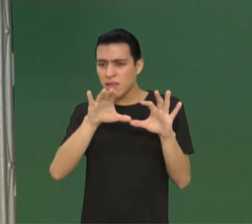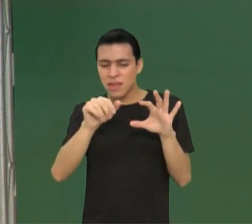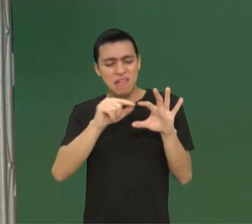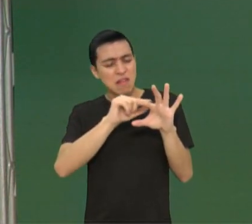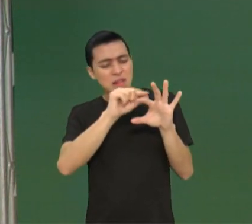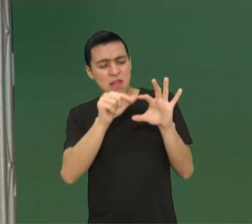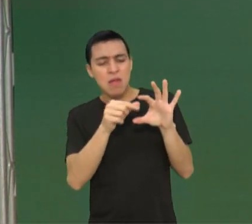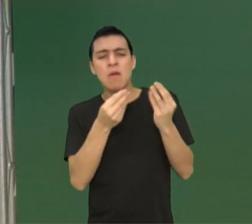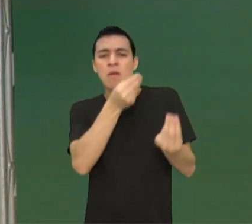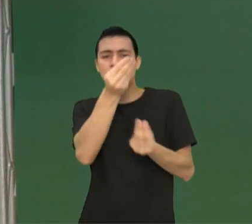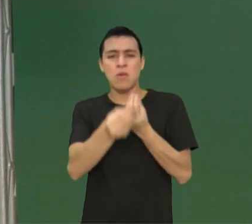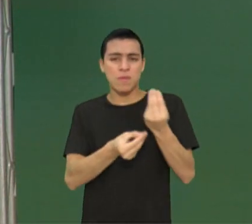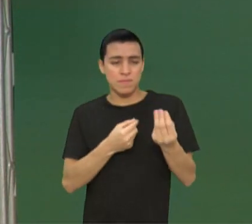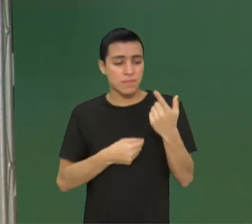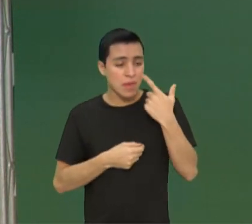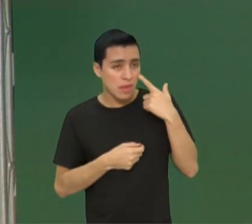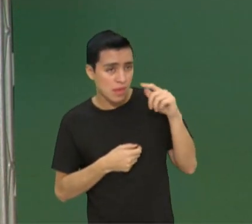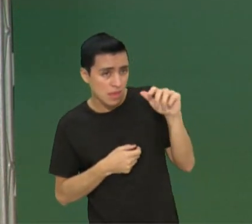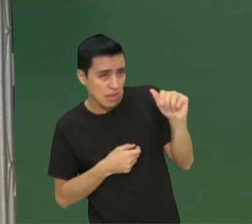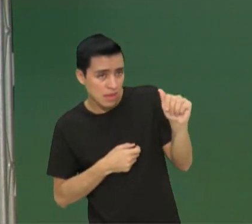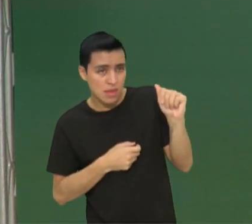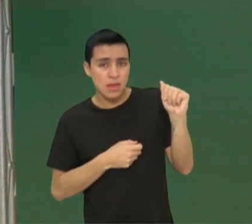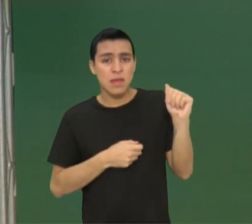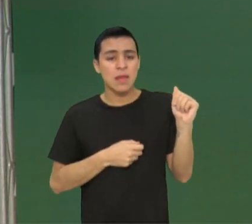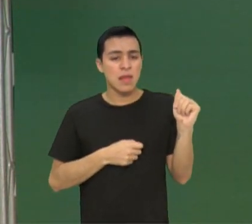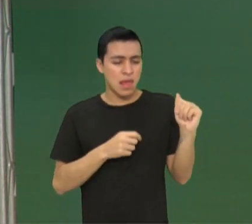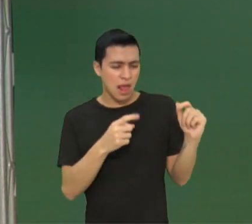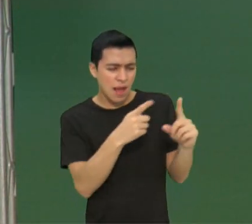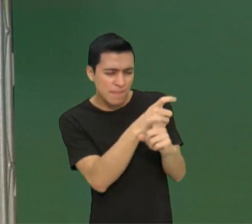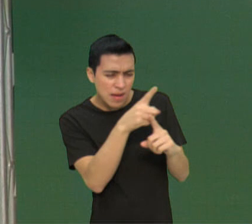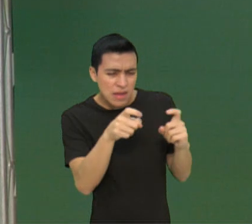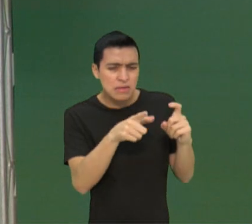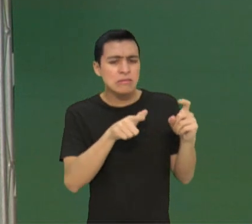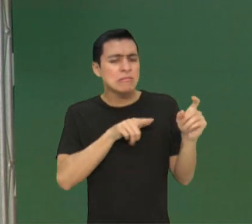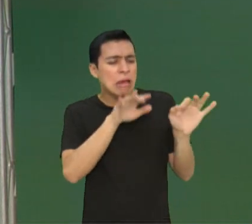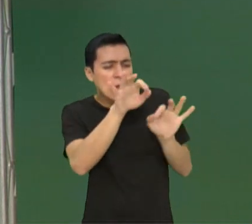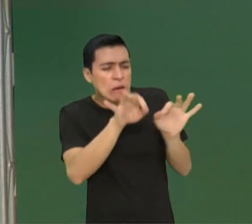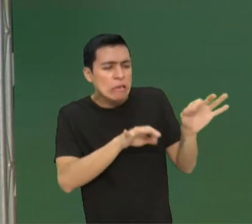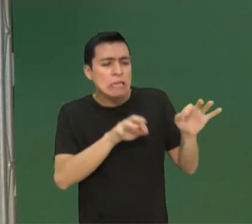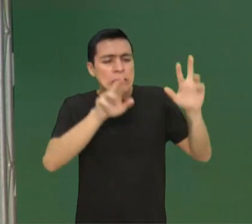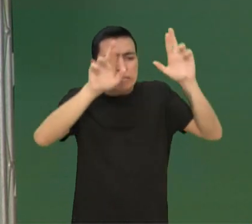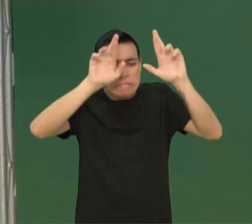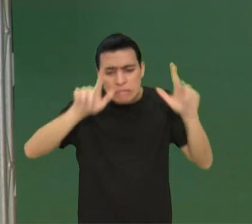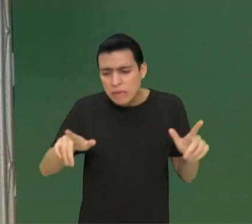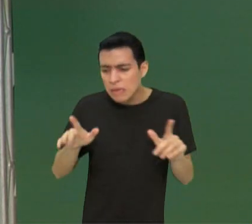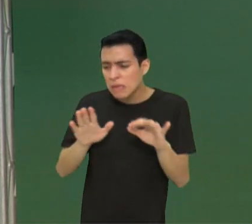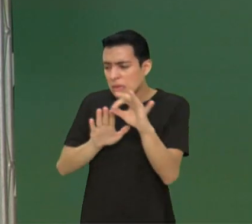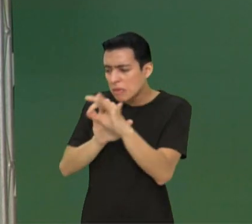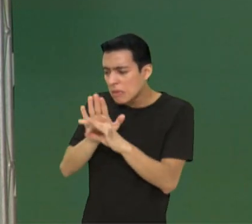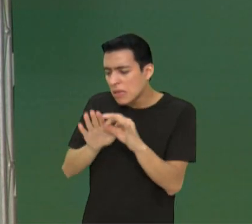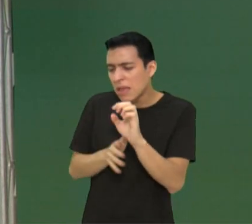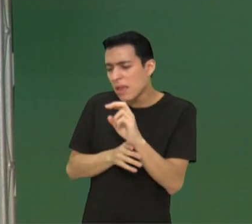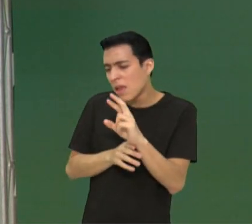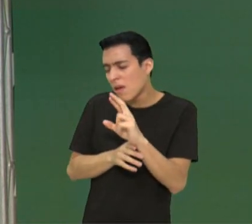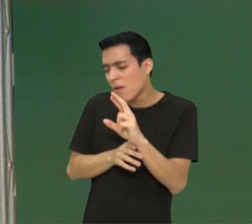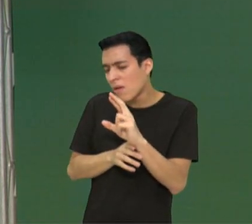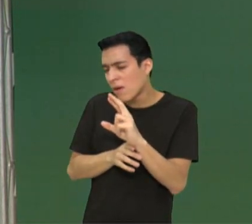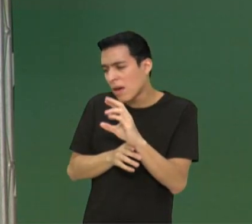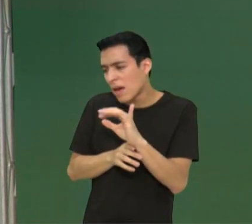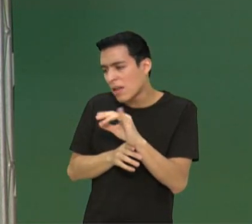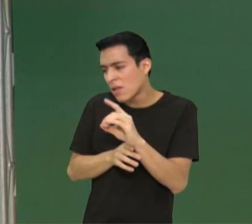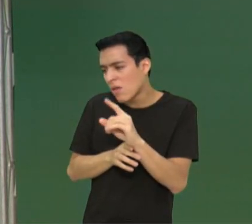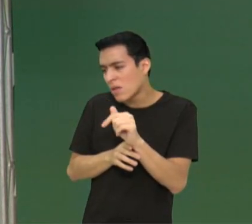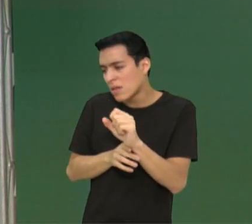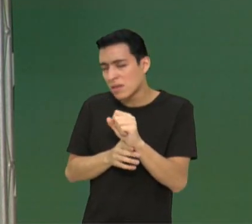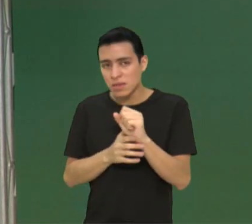proteínas. Letra A. Em bactérias, apresenta uma organização diferente da encontrada em células eucariotas. Letra